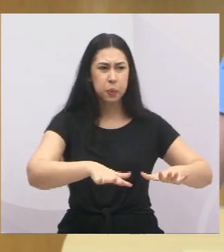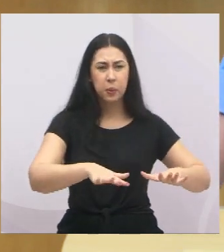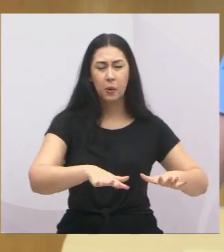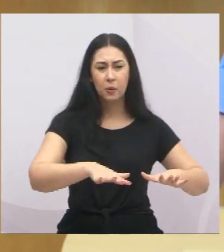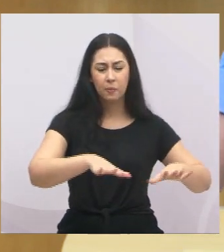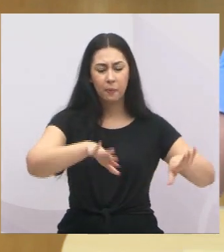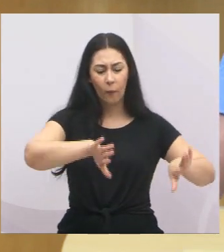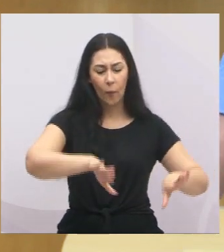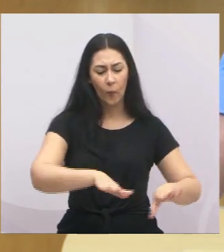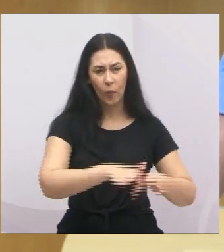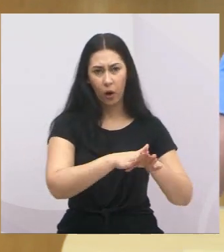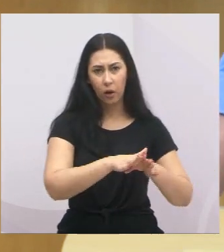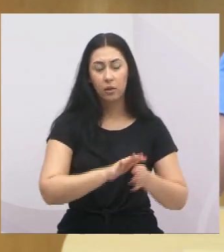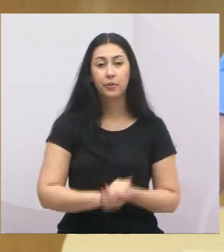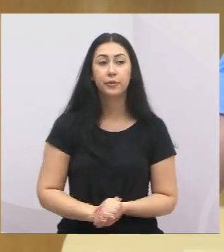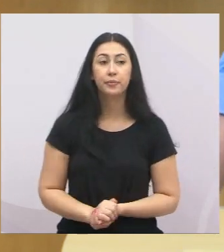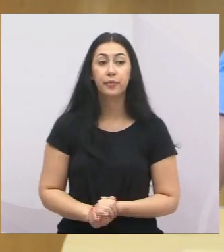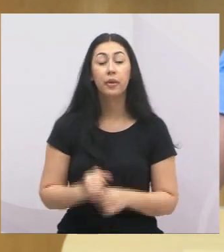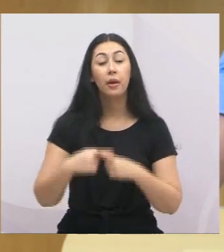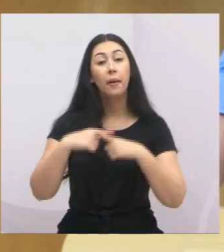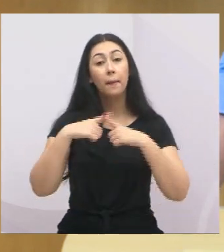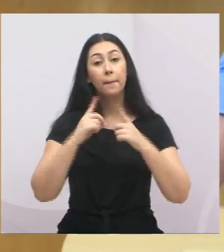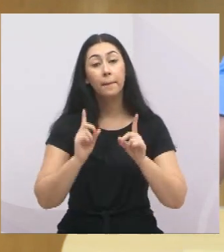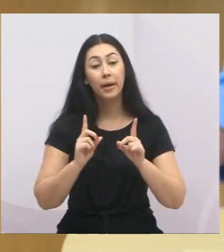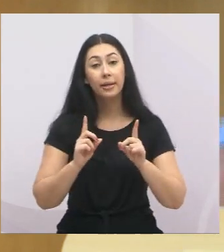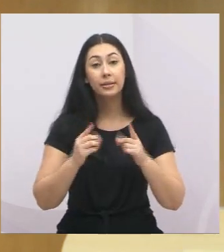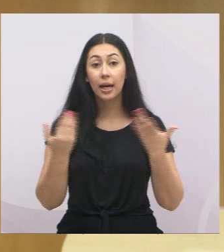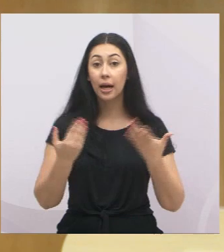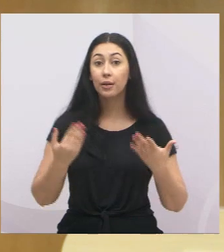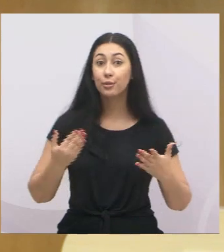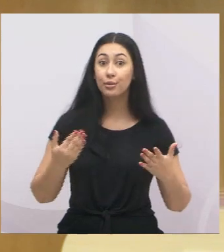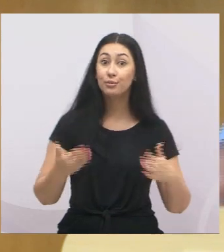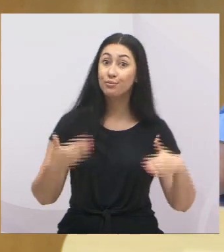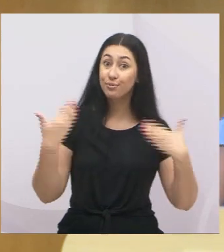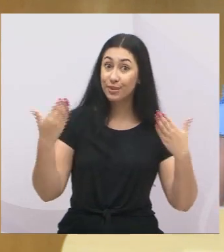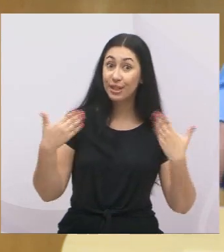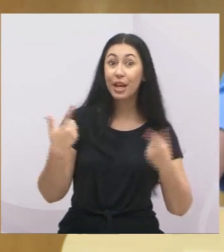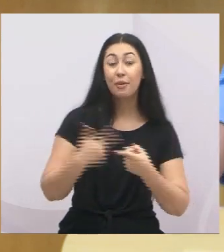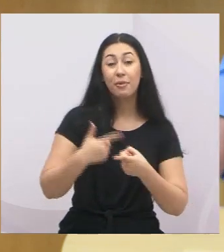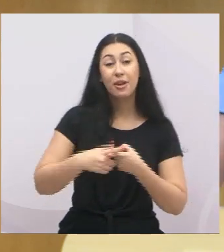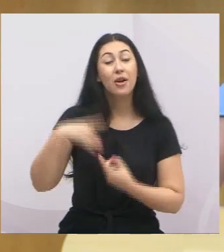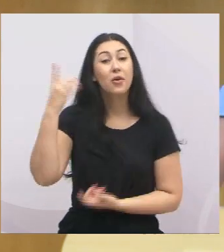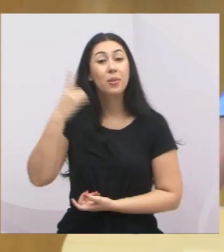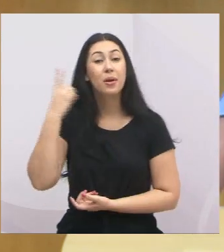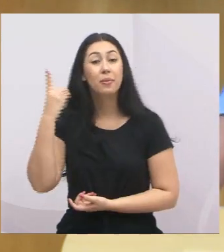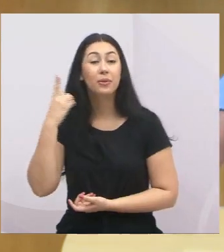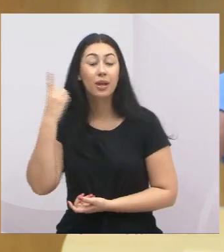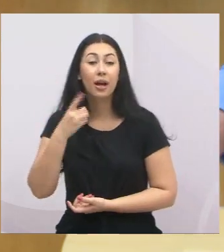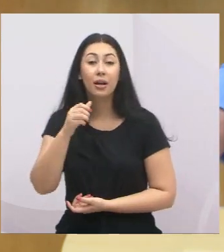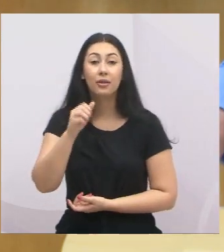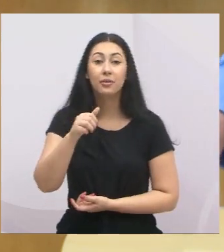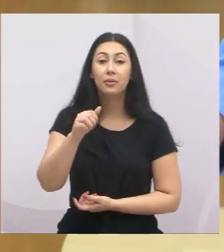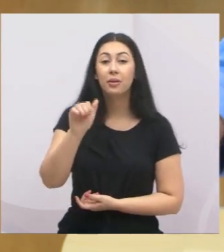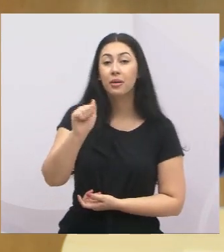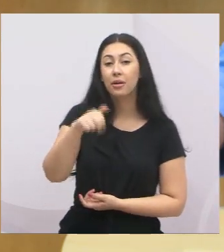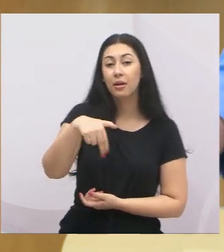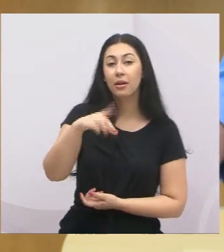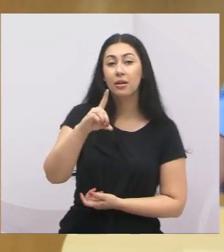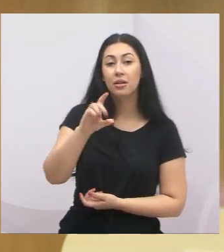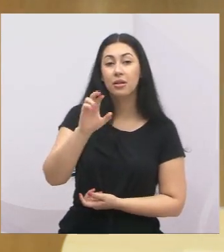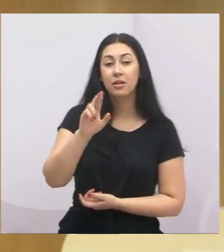bairro, através de um recurso que veio aí dos deputados, Márcio Alvino e na verdade mais do André do